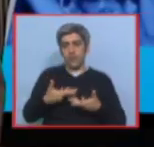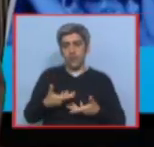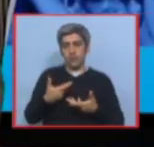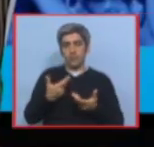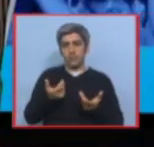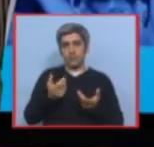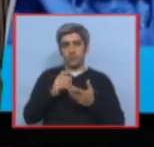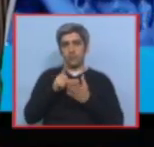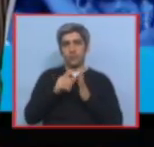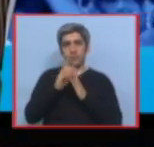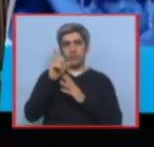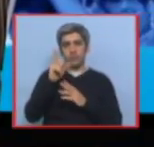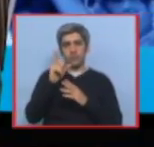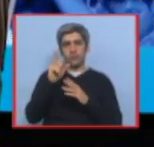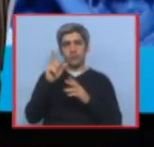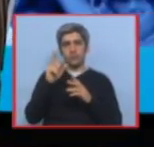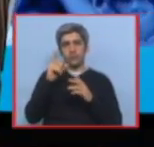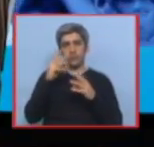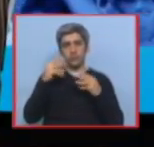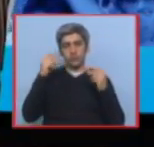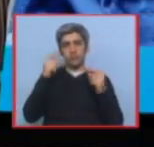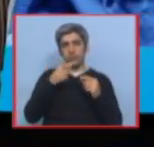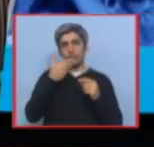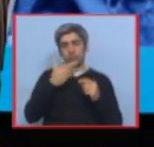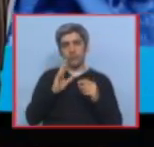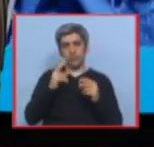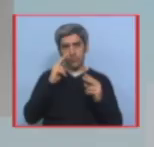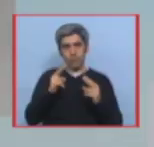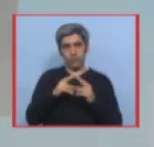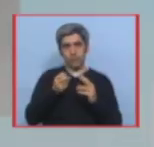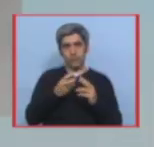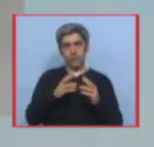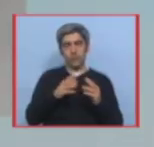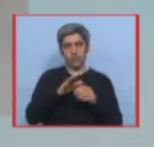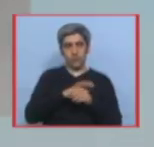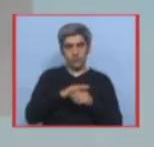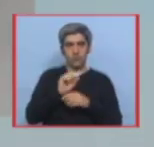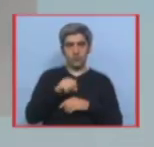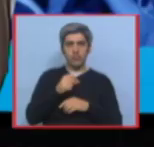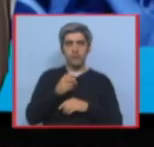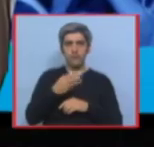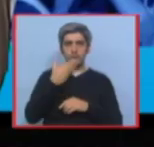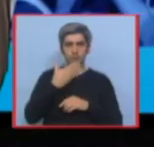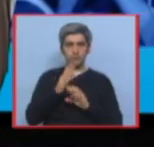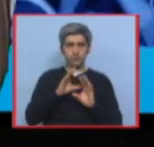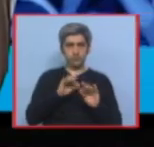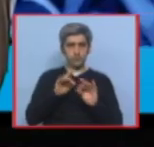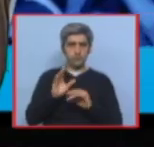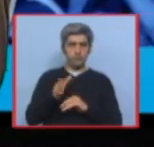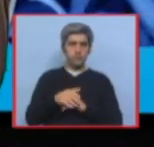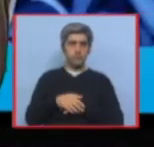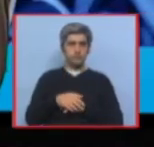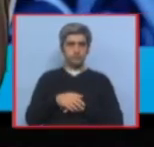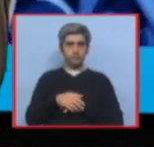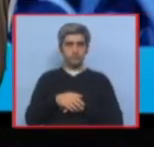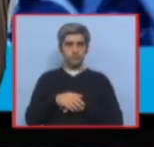esse projeto de Deus atua pelo Espírito. Mas tem já experiências de encontro entre os vários ramos? Temos várias experiências,